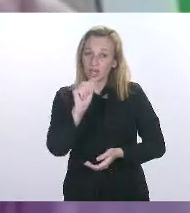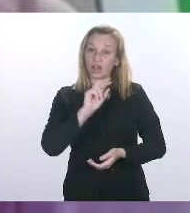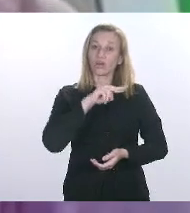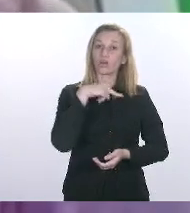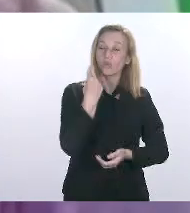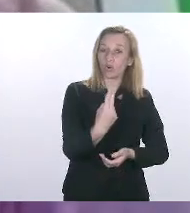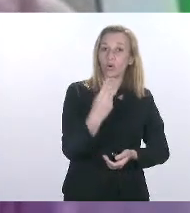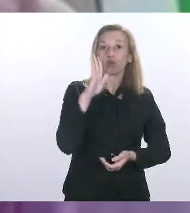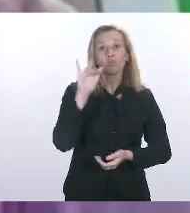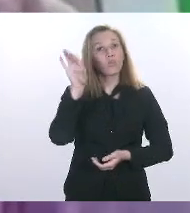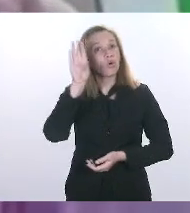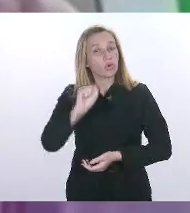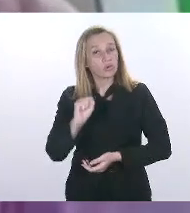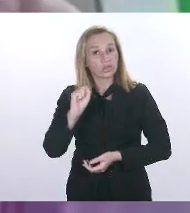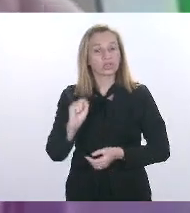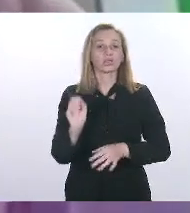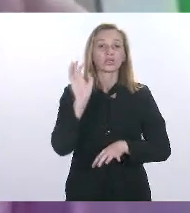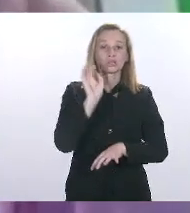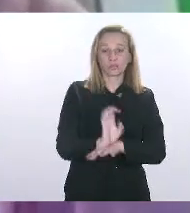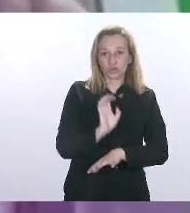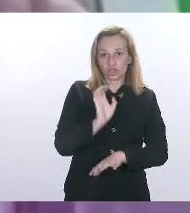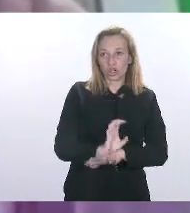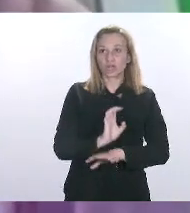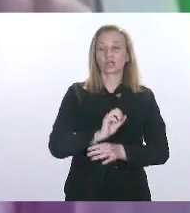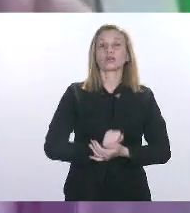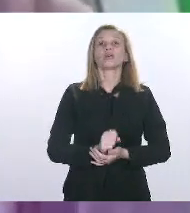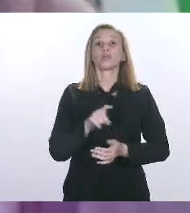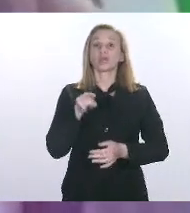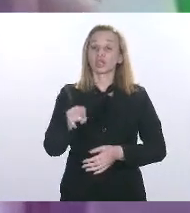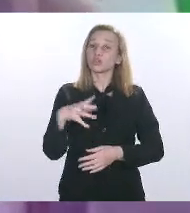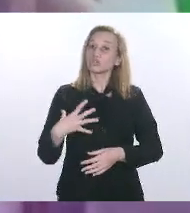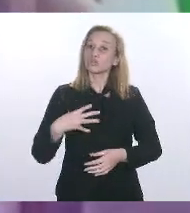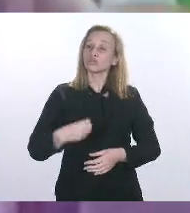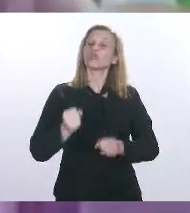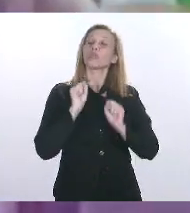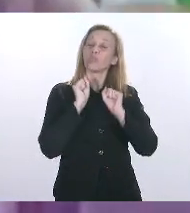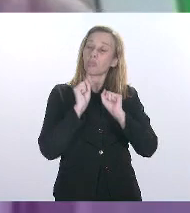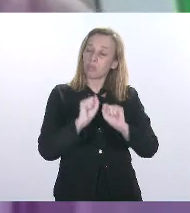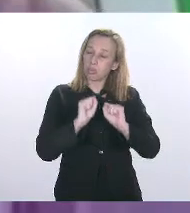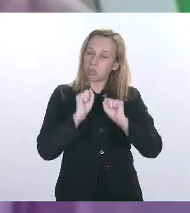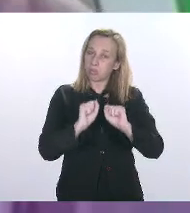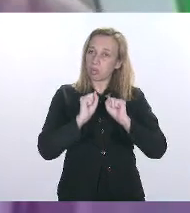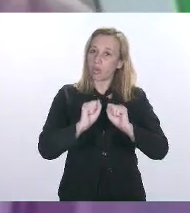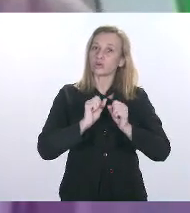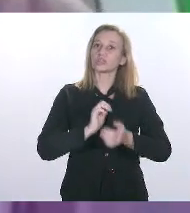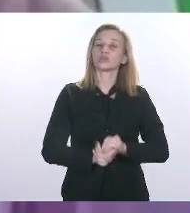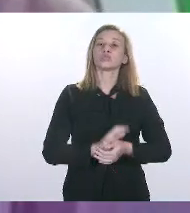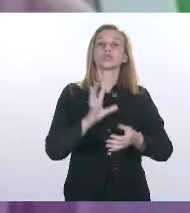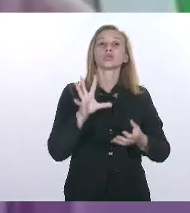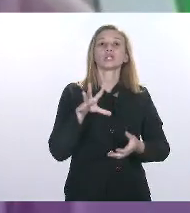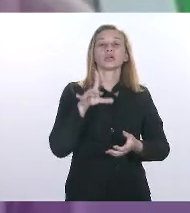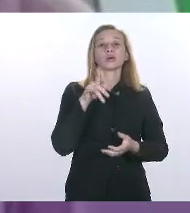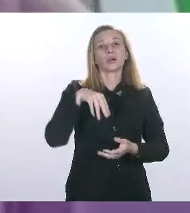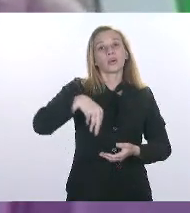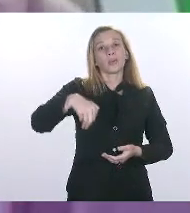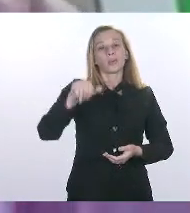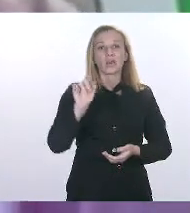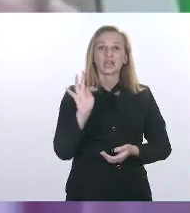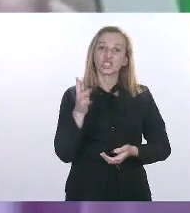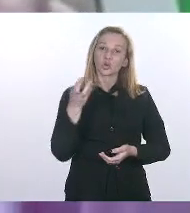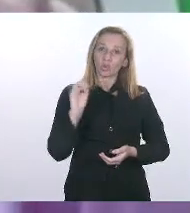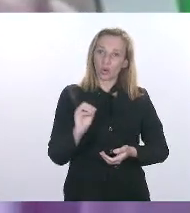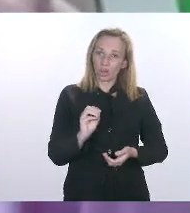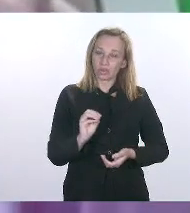de bolsas por parte do Estado para que esses filhos possam ser matriculados,